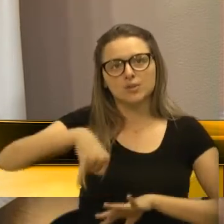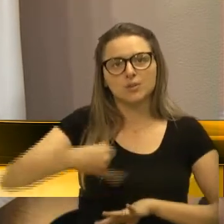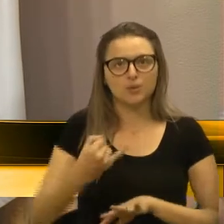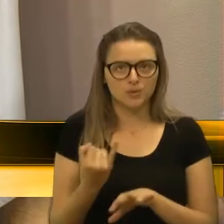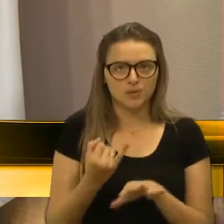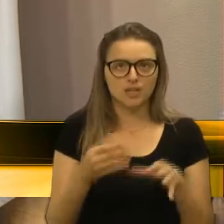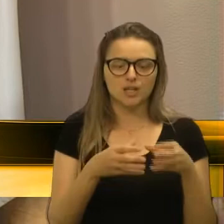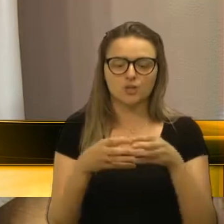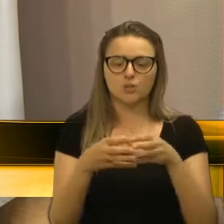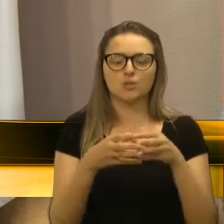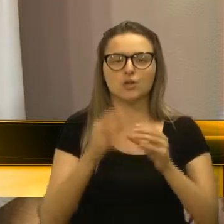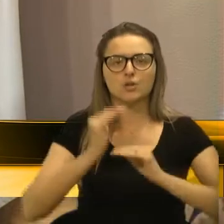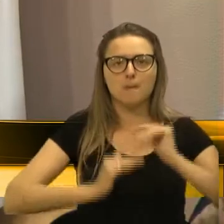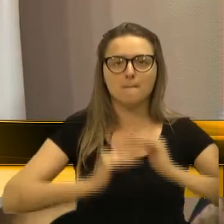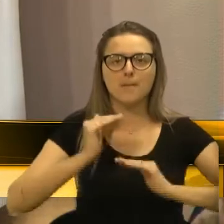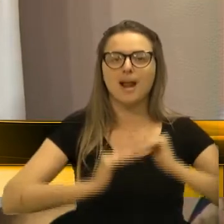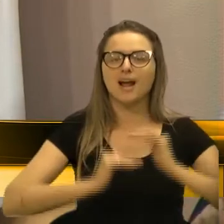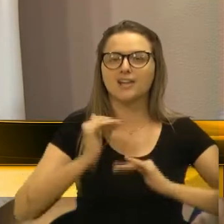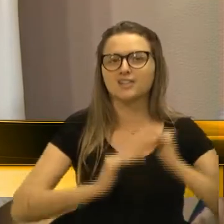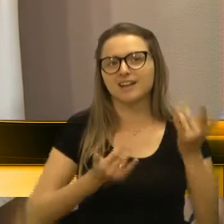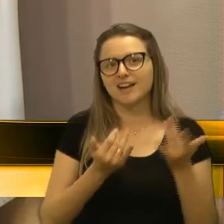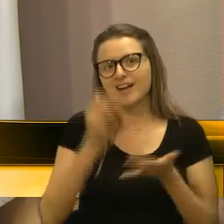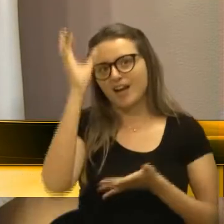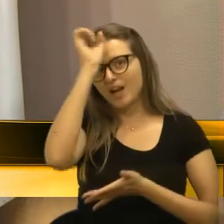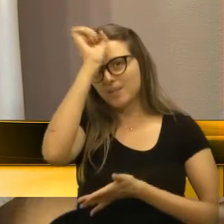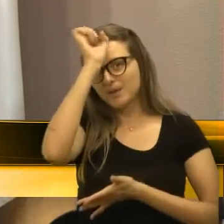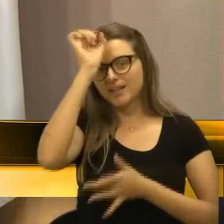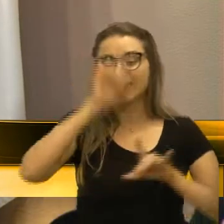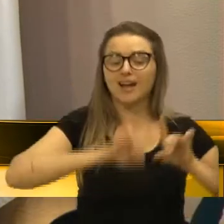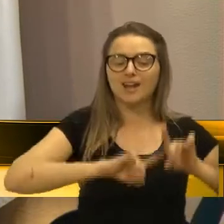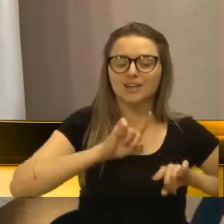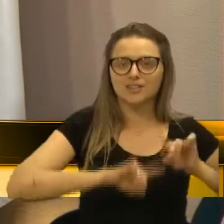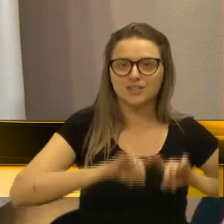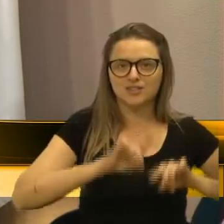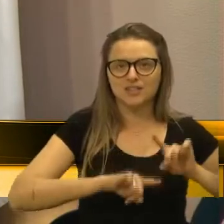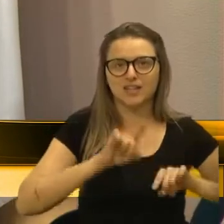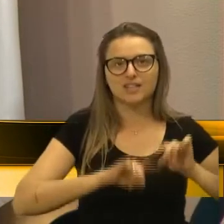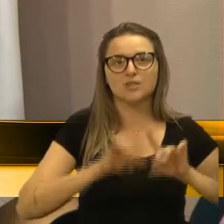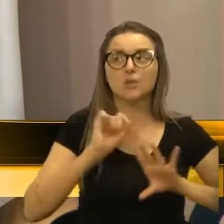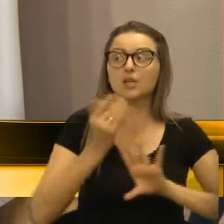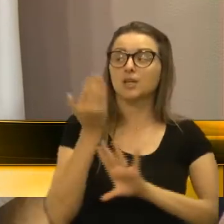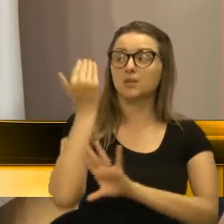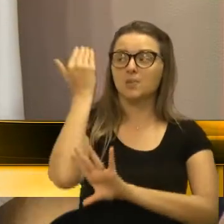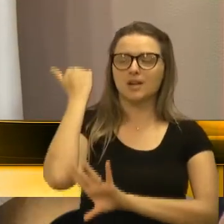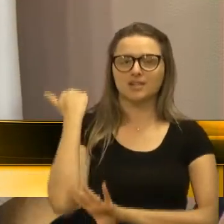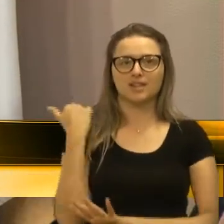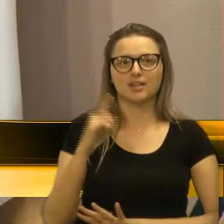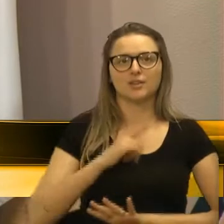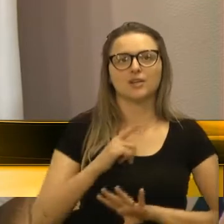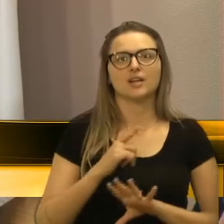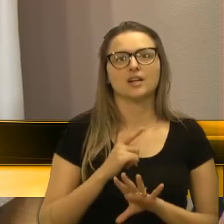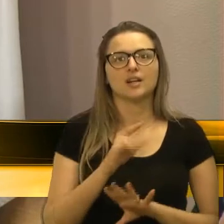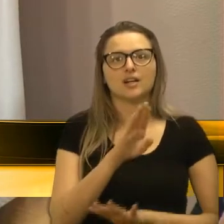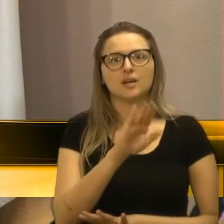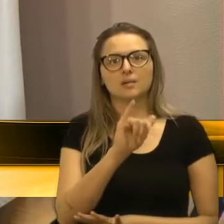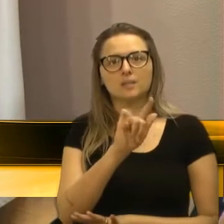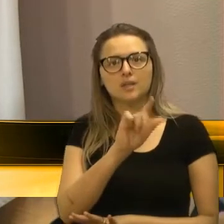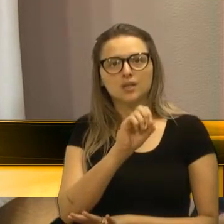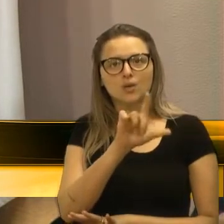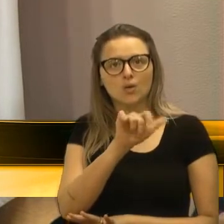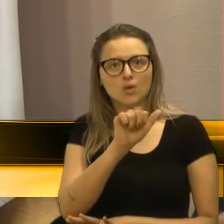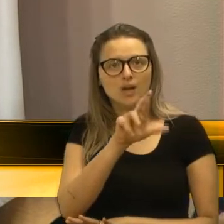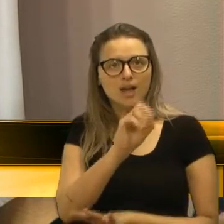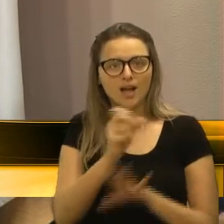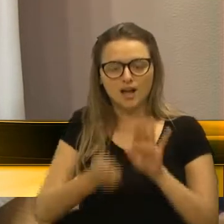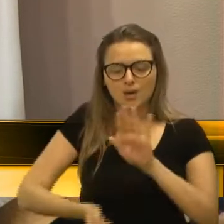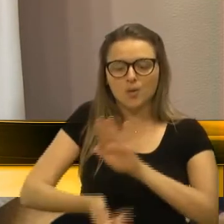turista praticar atividades que antigamente eram praticados, por exemplo, bigolaro, arremesso de